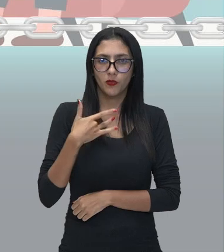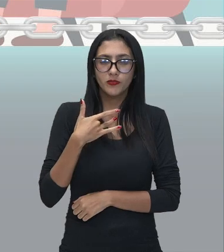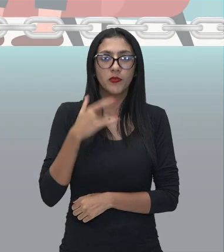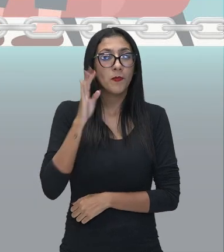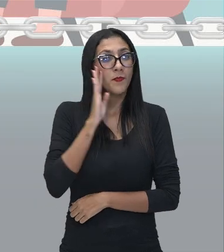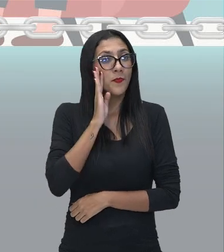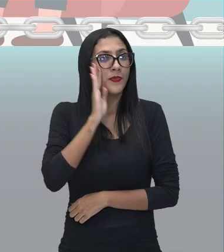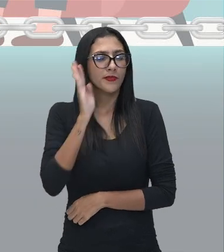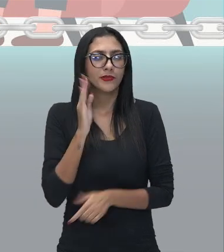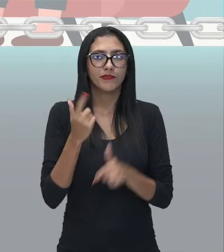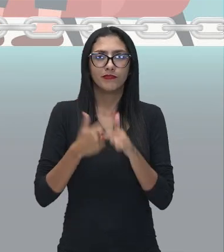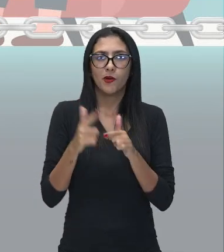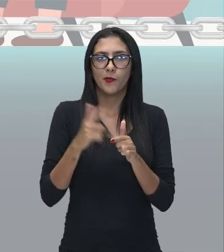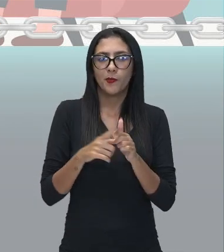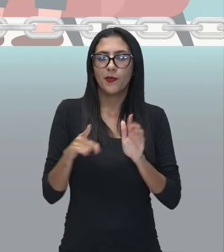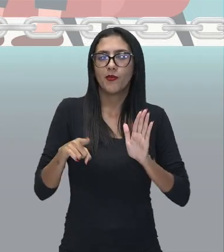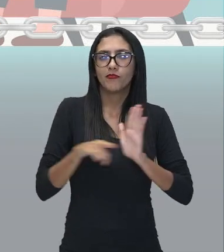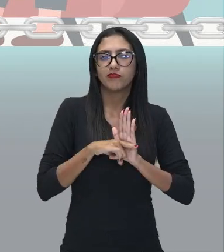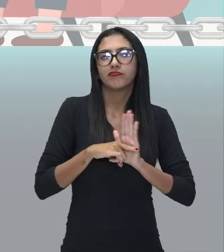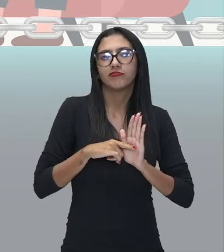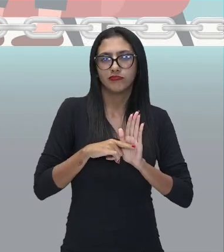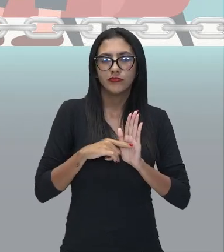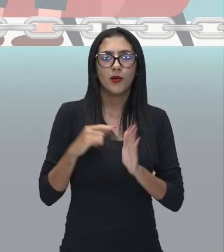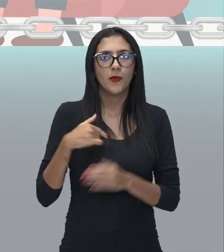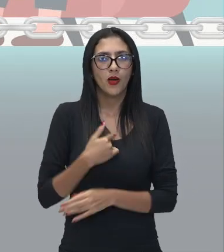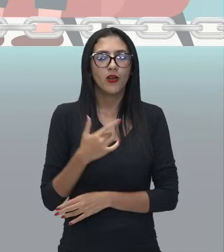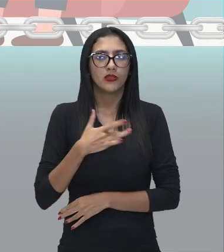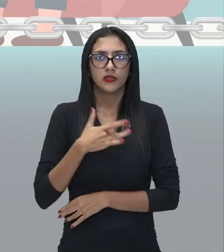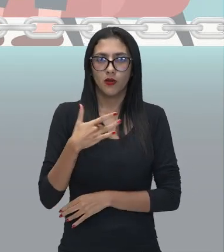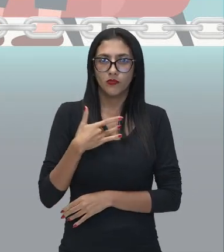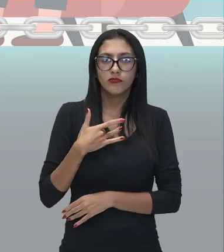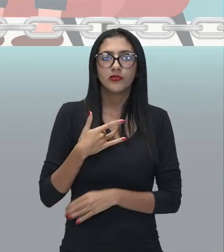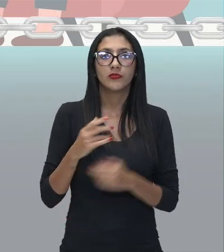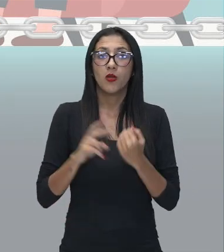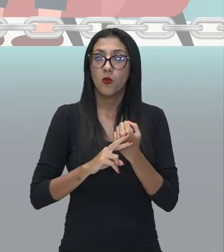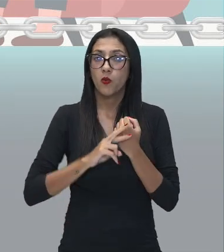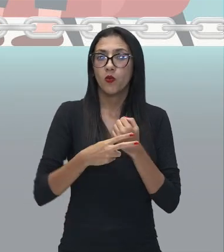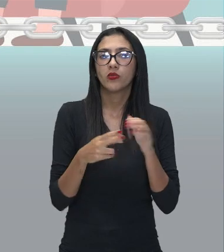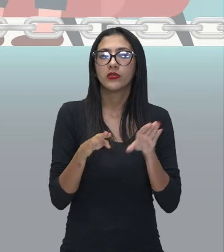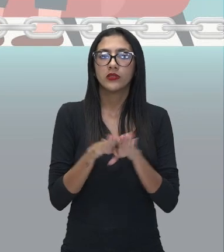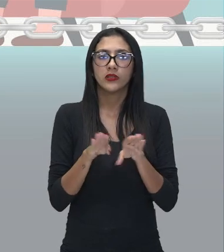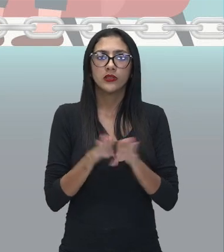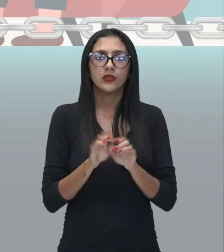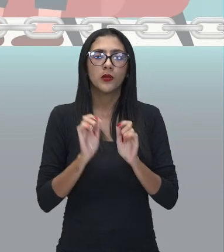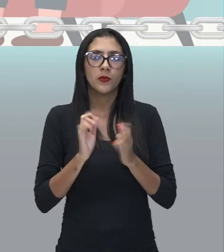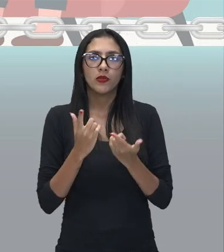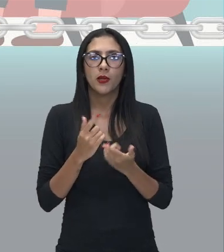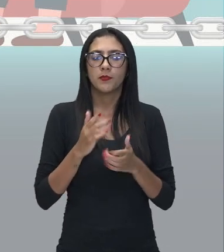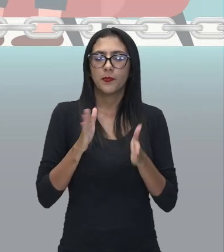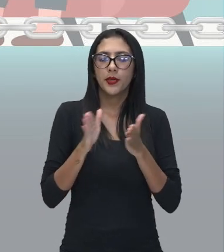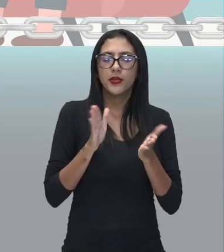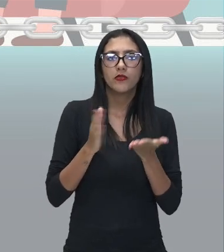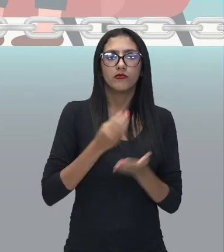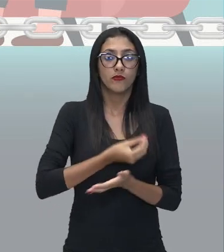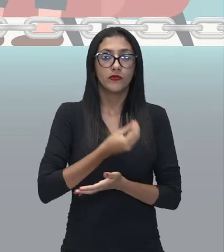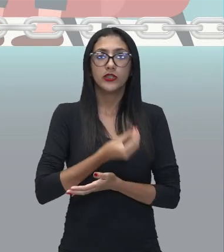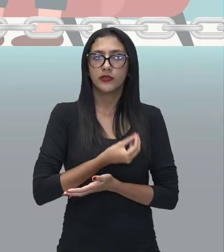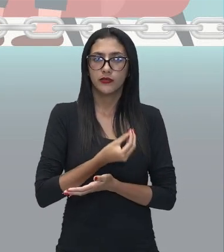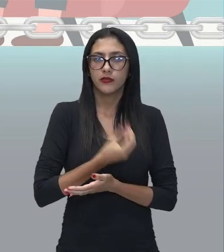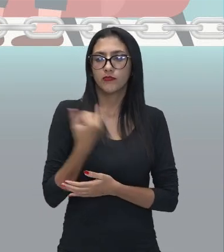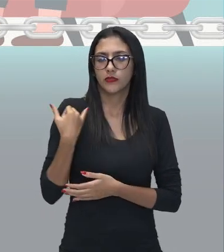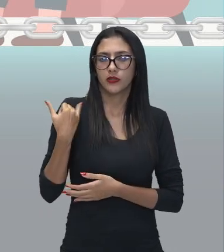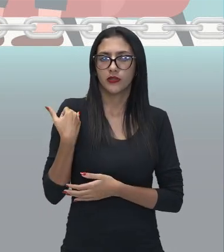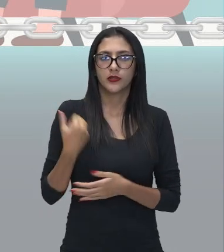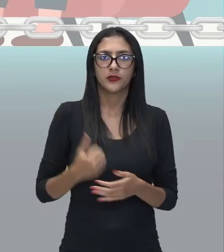vezes negativamente a nossa saúde e, consequentemente, a nossa longevidade. E o que eu posso entender